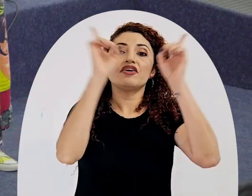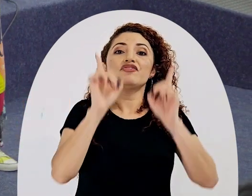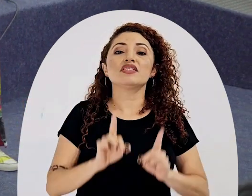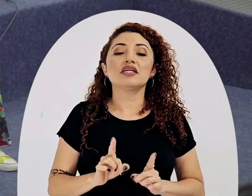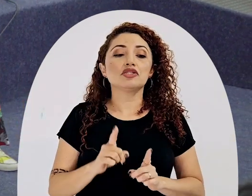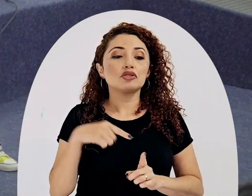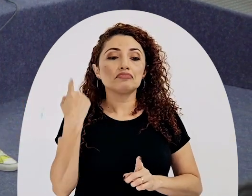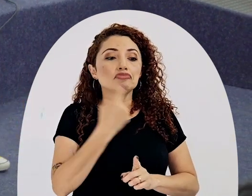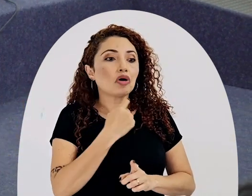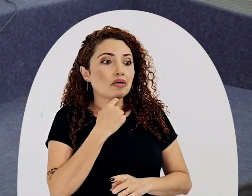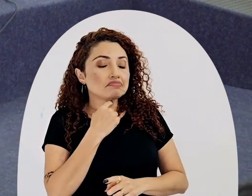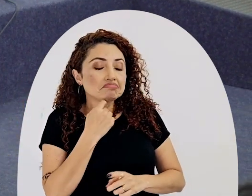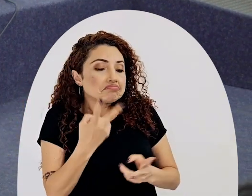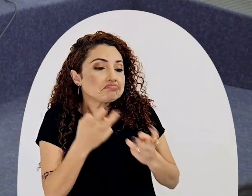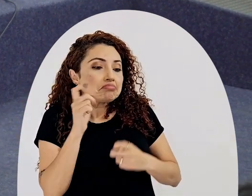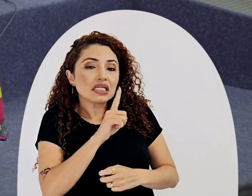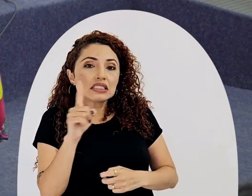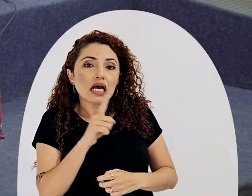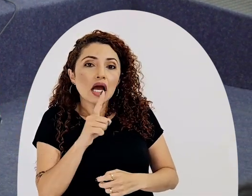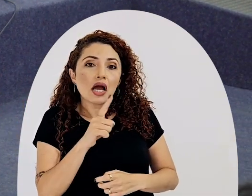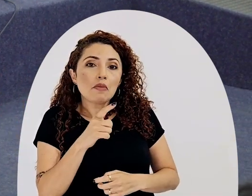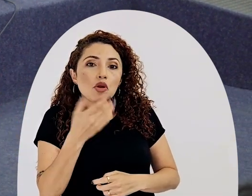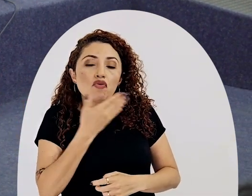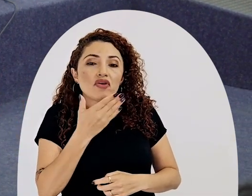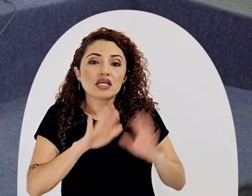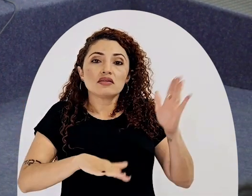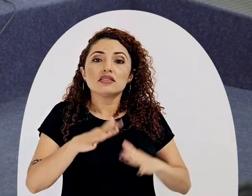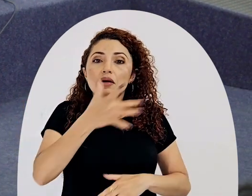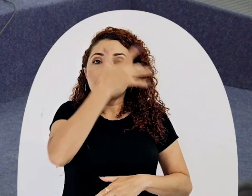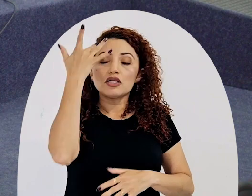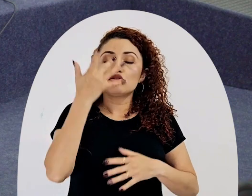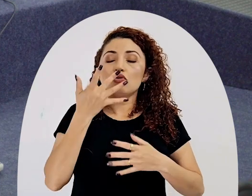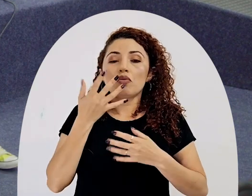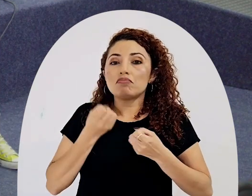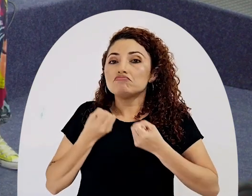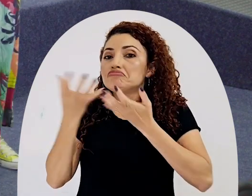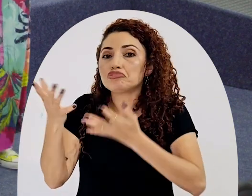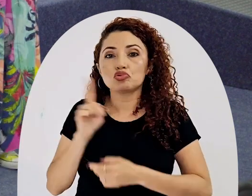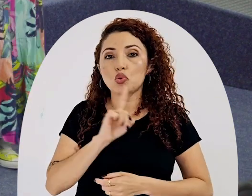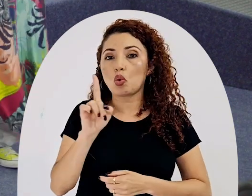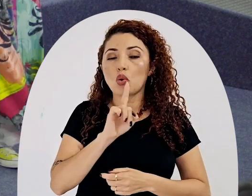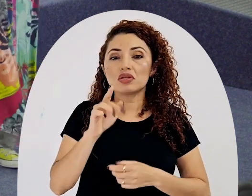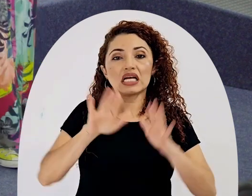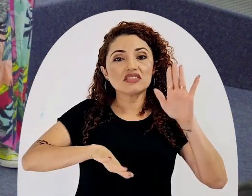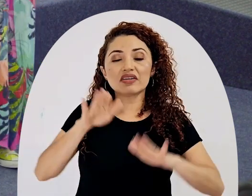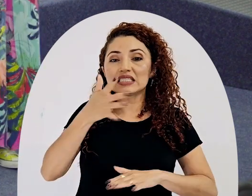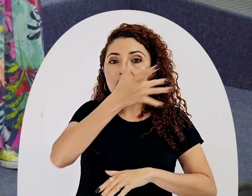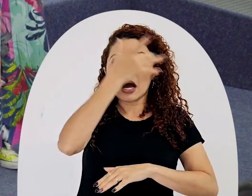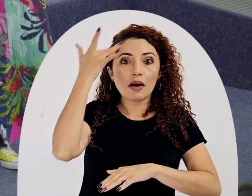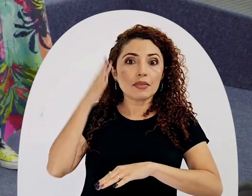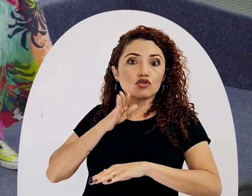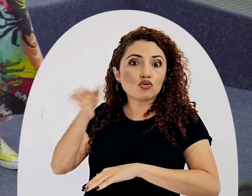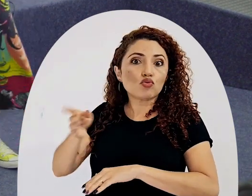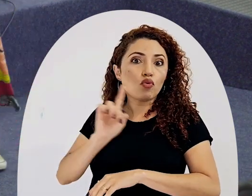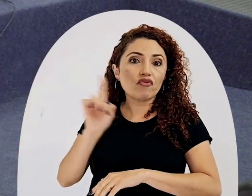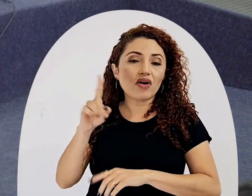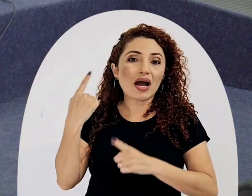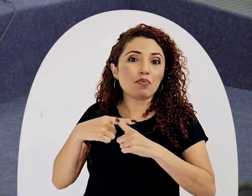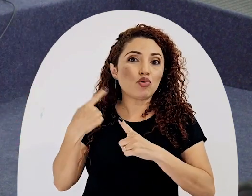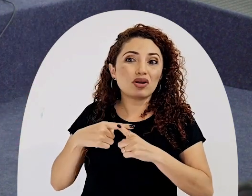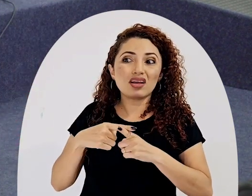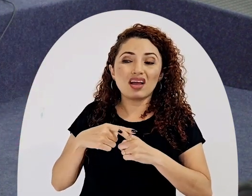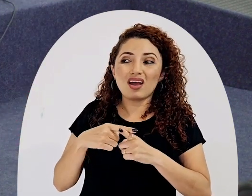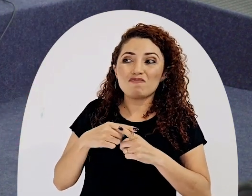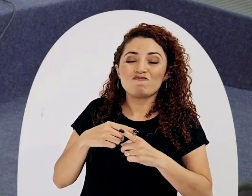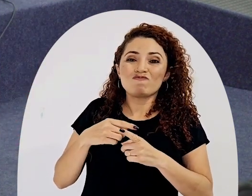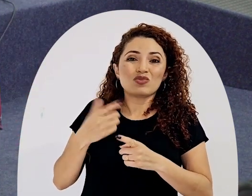E às vezes a pessoa também não conta para a gente. Então, geralmente, às vezes a pessoa pode não ir porque ela não consegue estar num ambiente com muitas pessoas, com muito